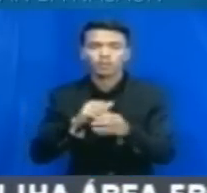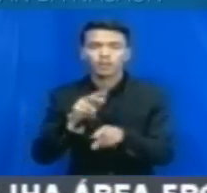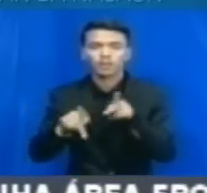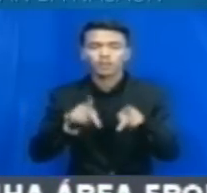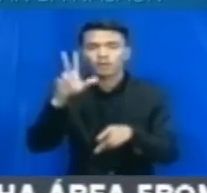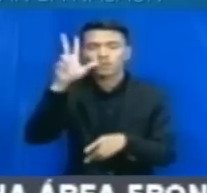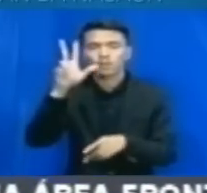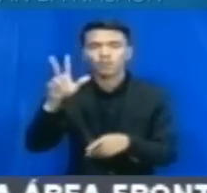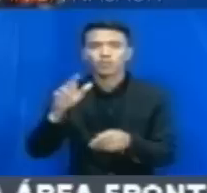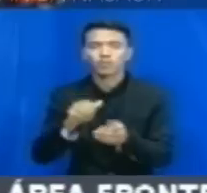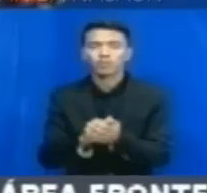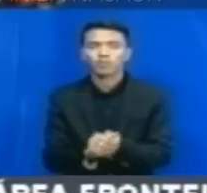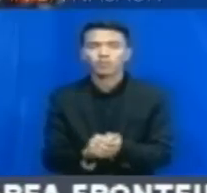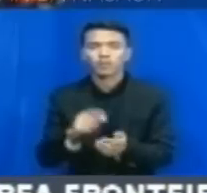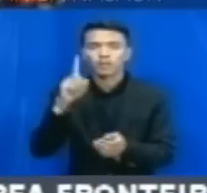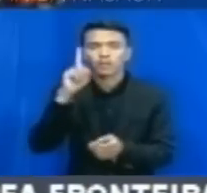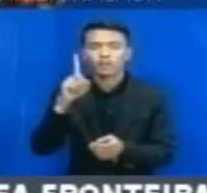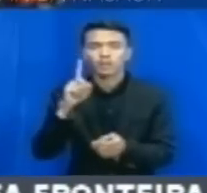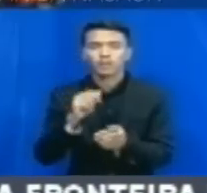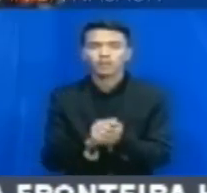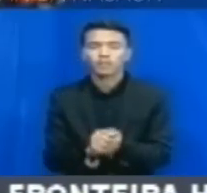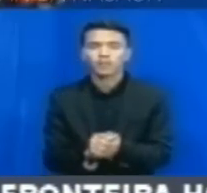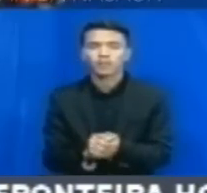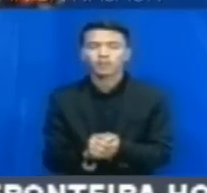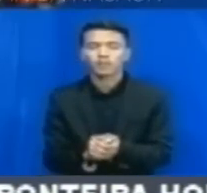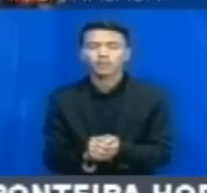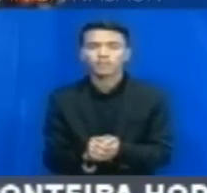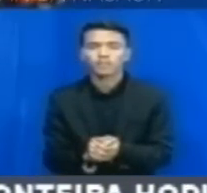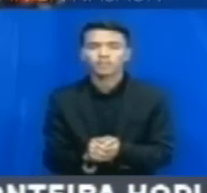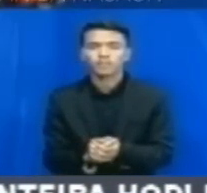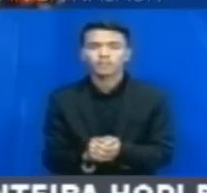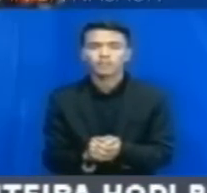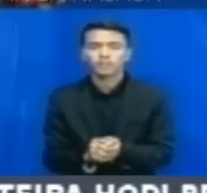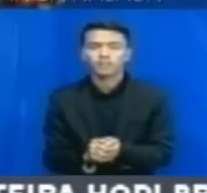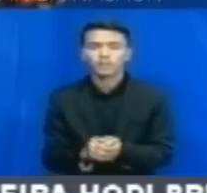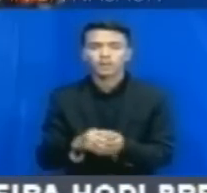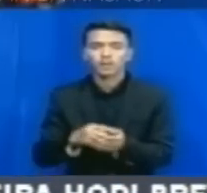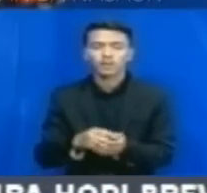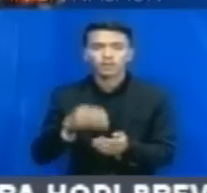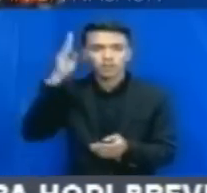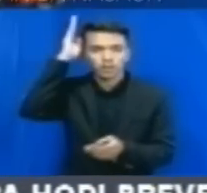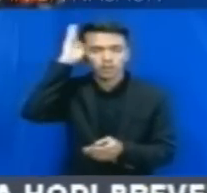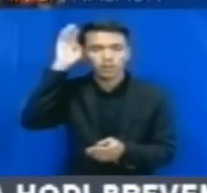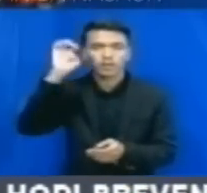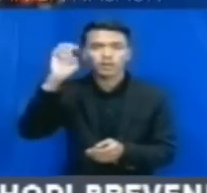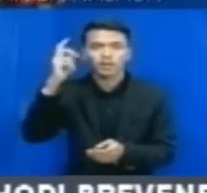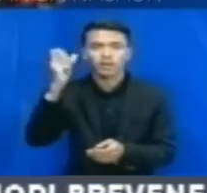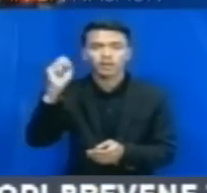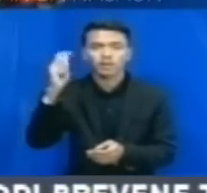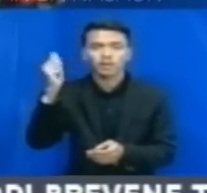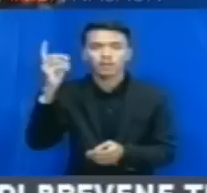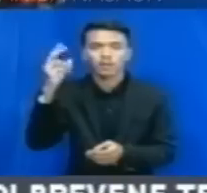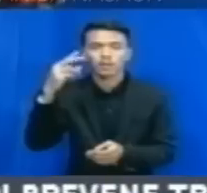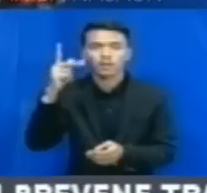intolu. Ida maka desa defensor senhor doutor Astaki Kalandiak. E